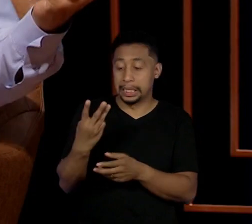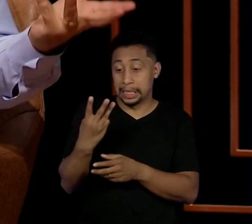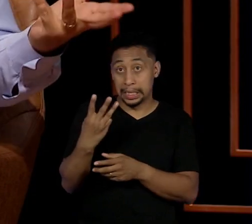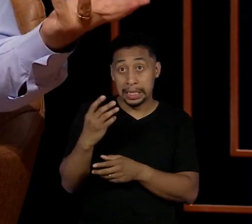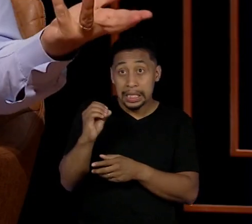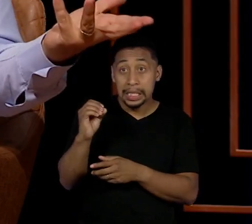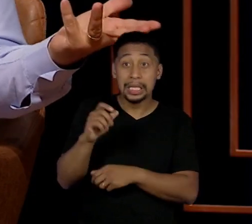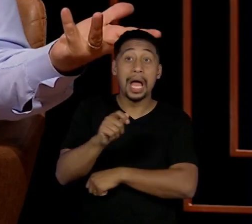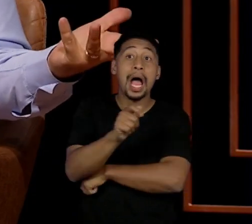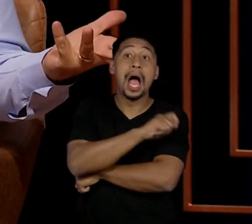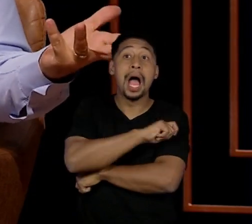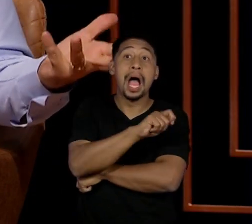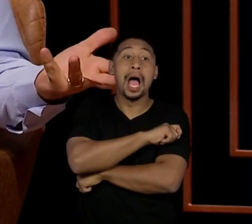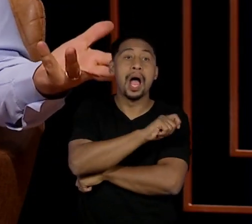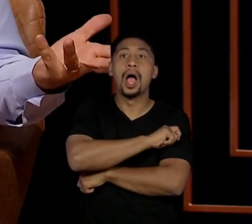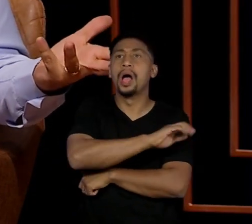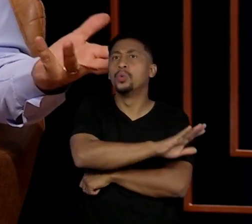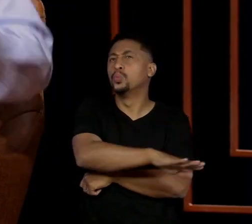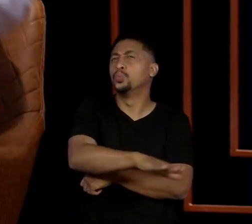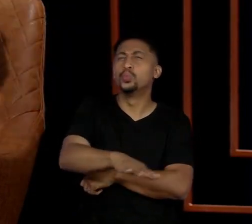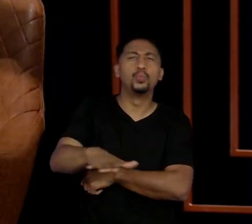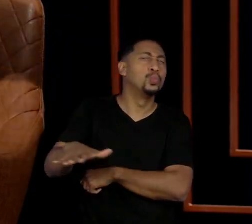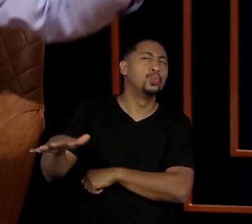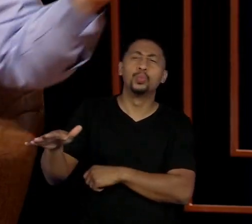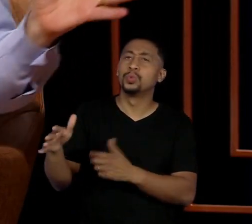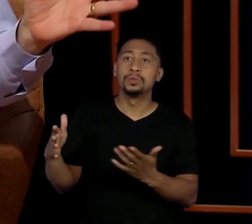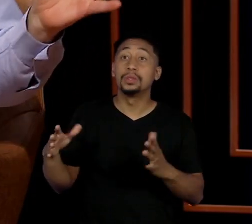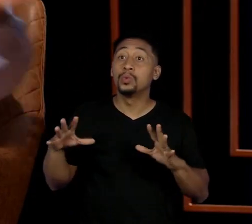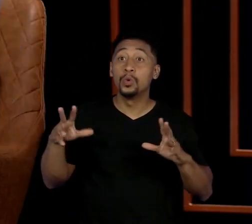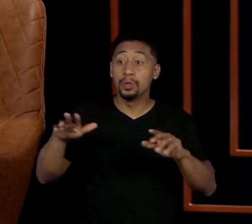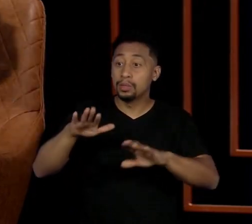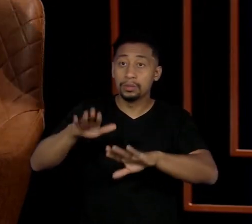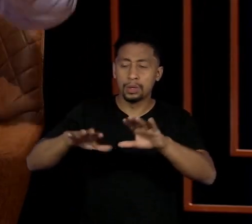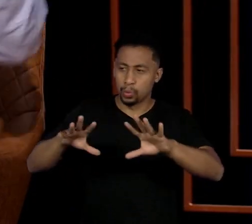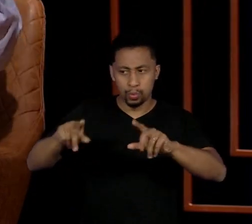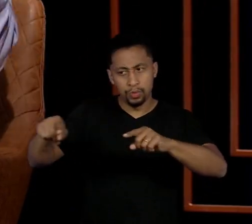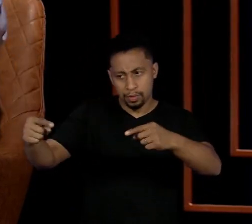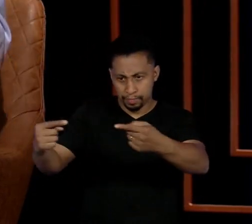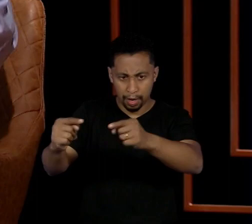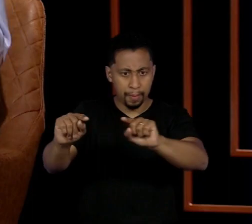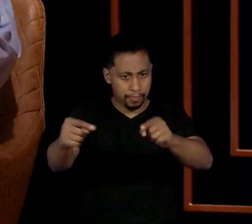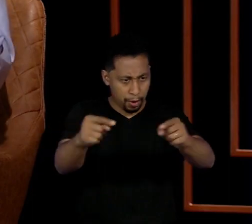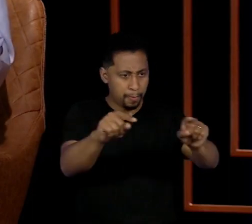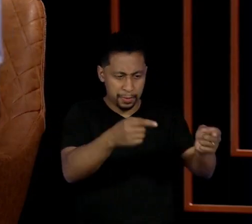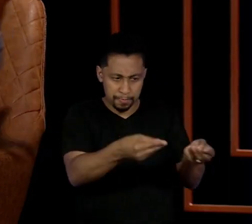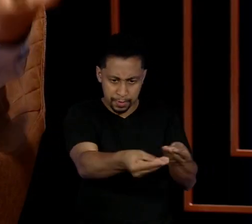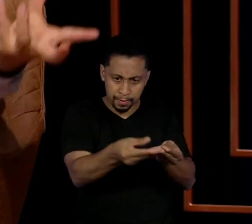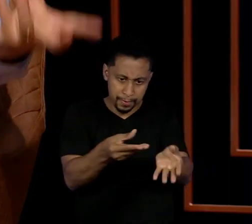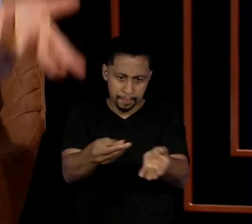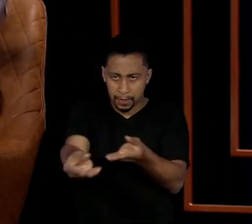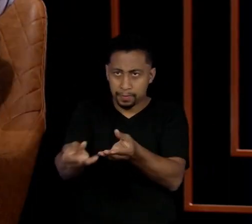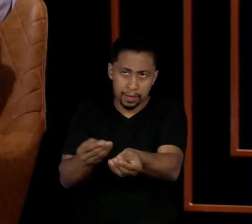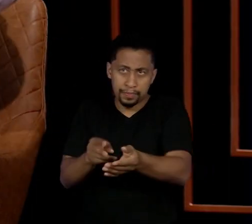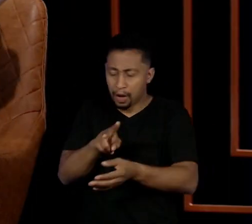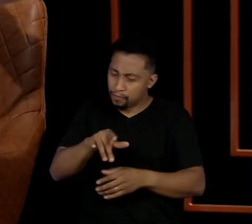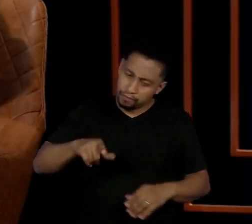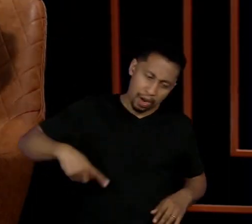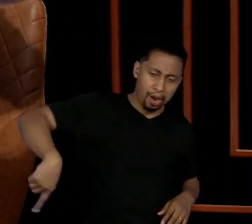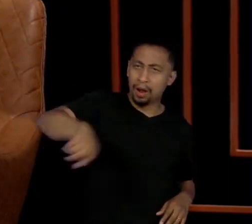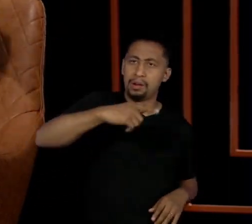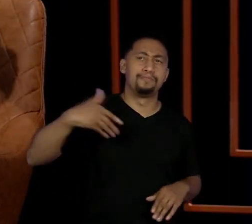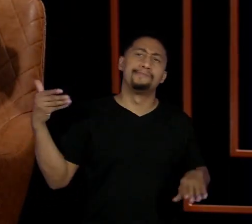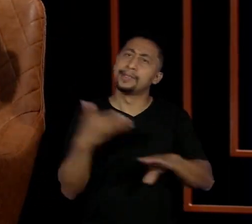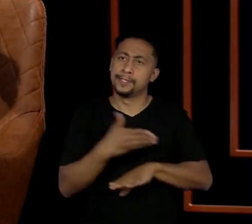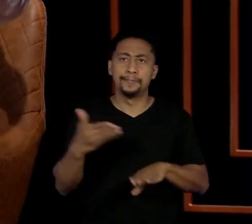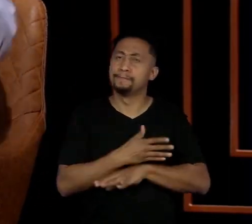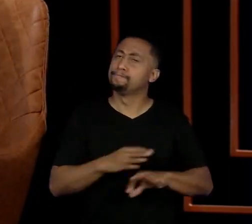animadíssima de mexer com um elenco de 30 pessoas, ela falou, todo mundo vai ter cena, todo mundo... Então, a gente quis fazer um espetáculo cujo coletivo seria